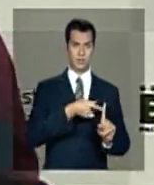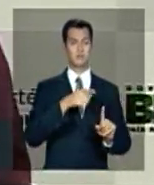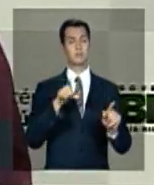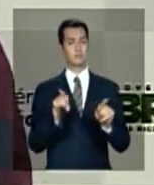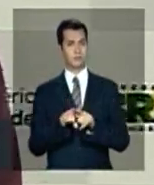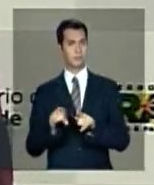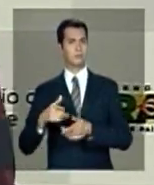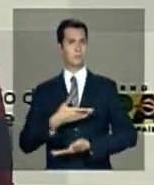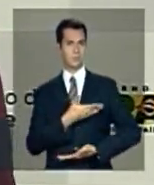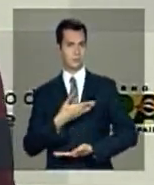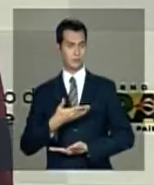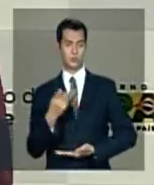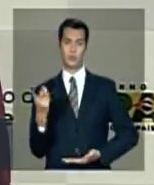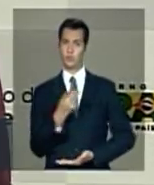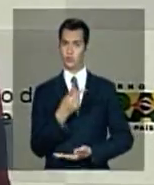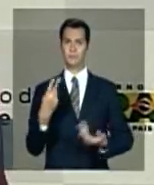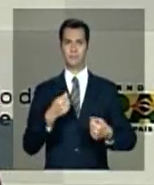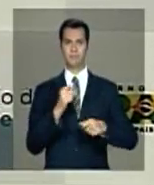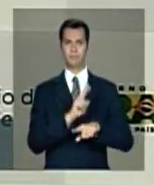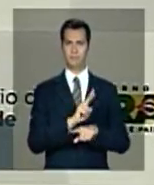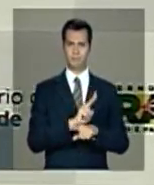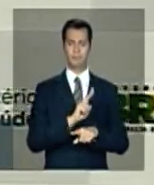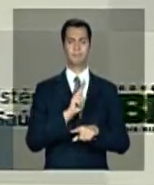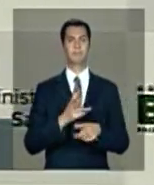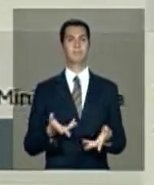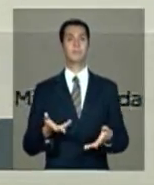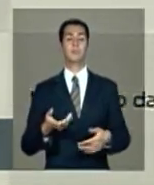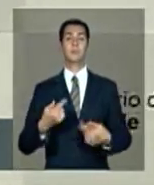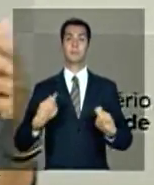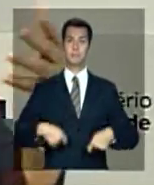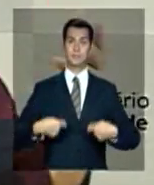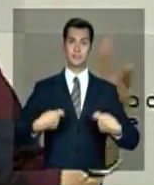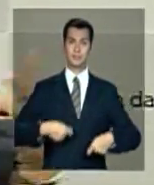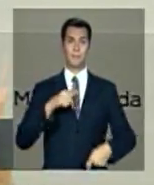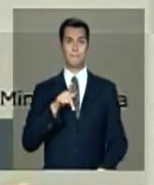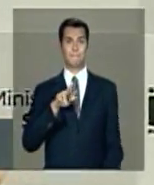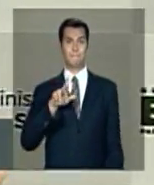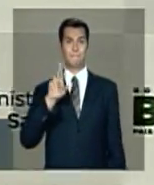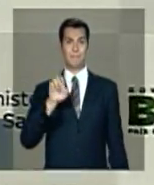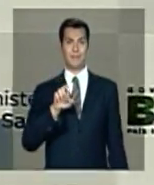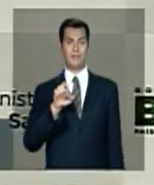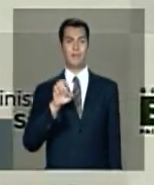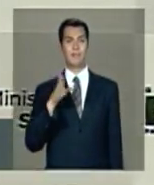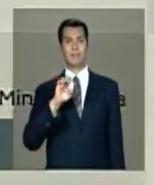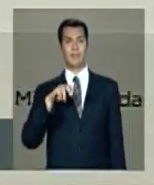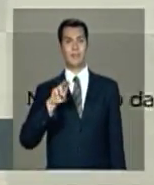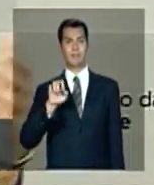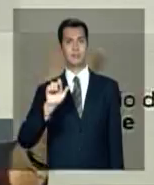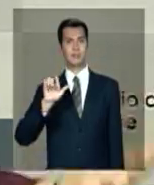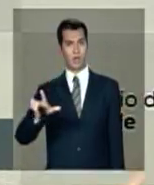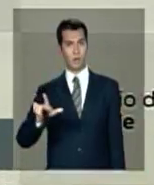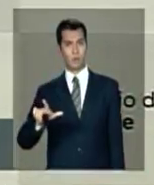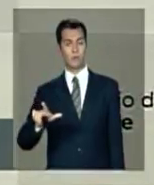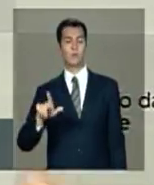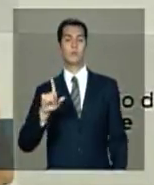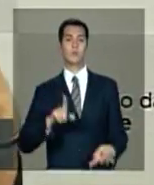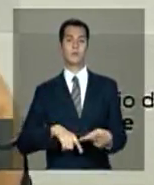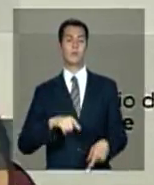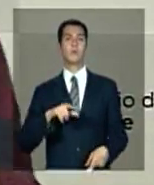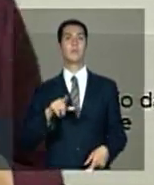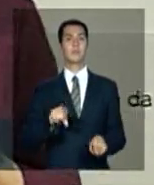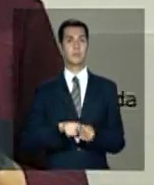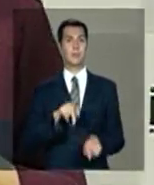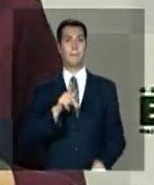fundamental que tenha né todo o tratamento né pré-natal e pré pasto